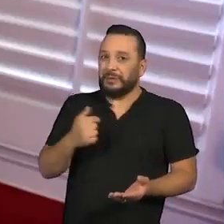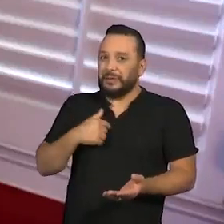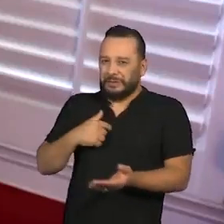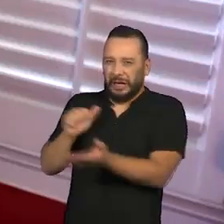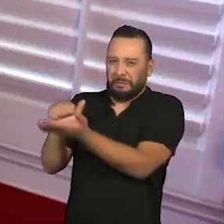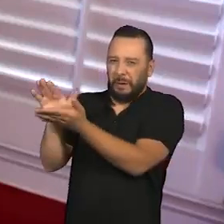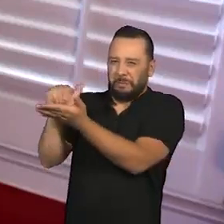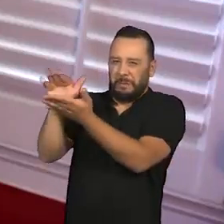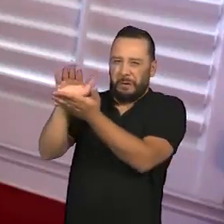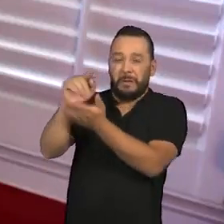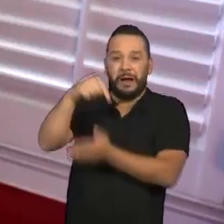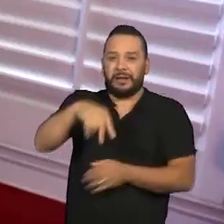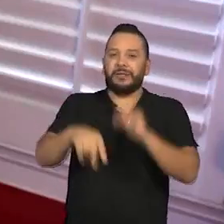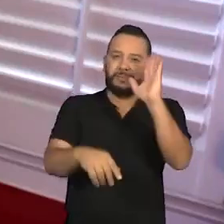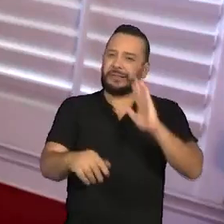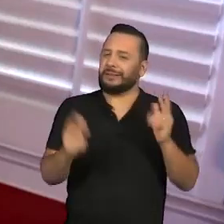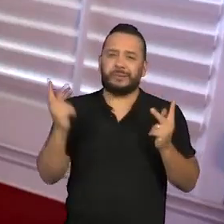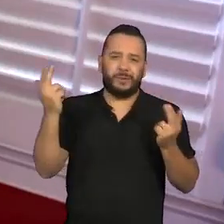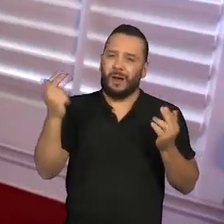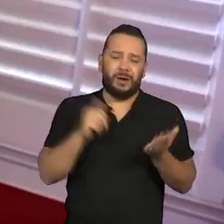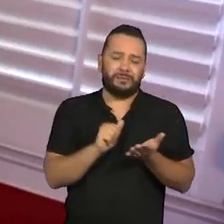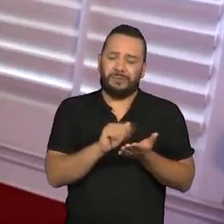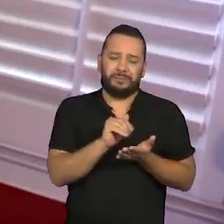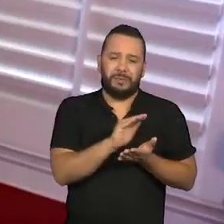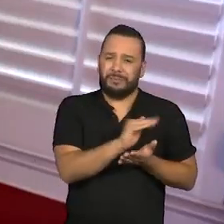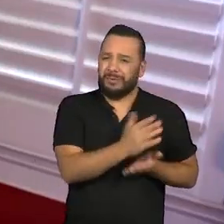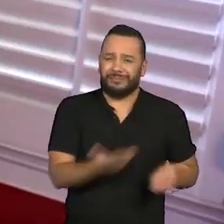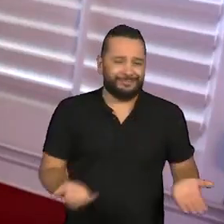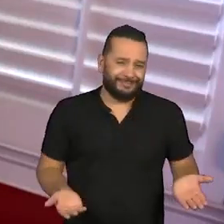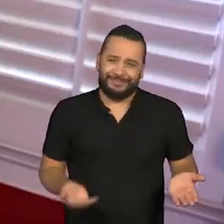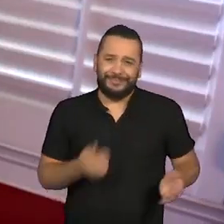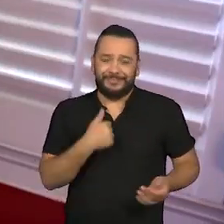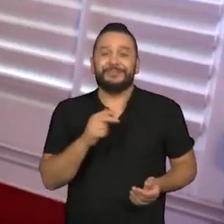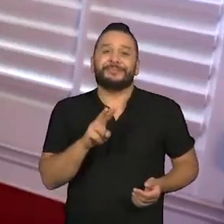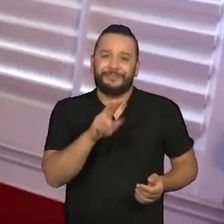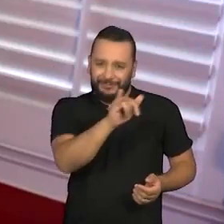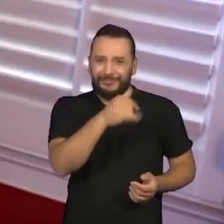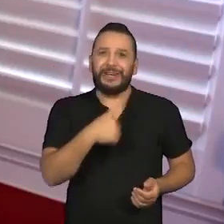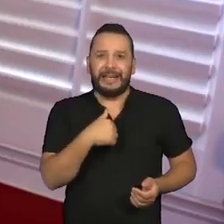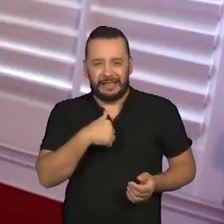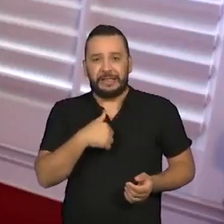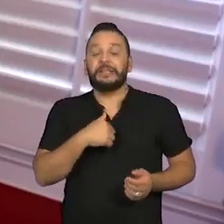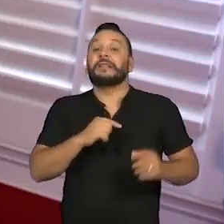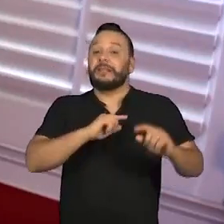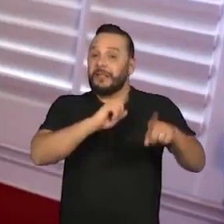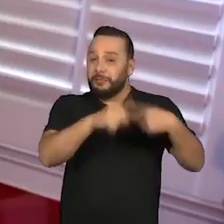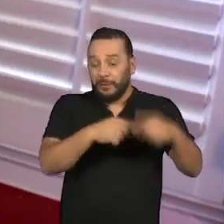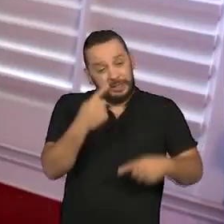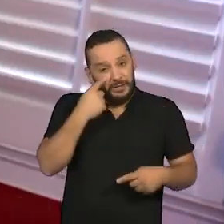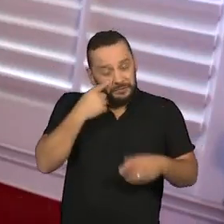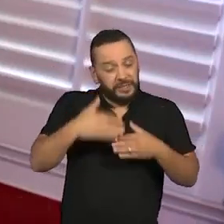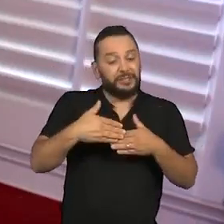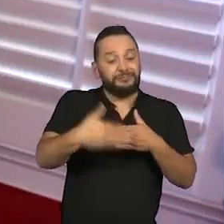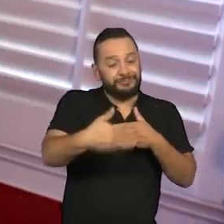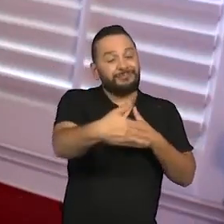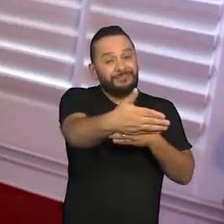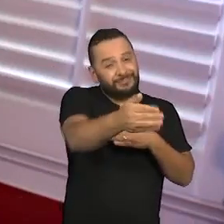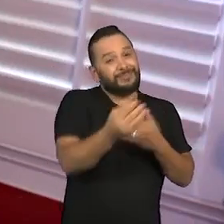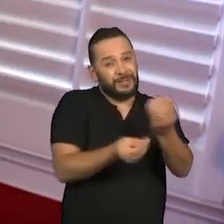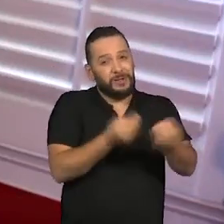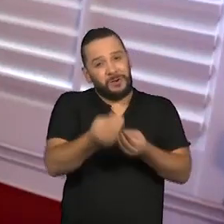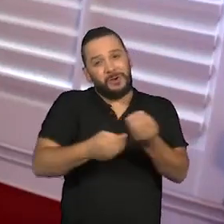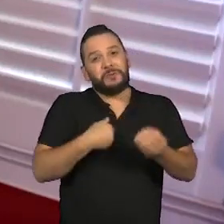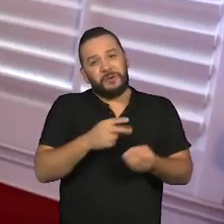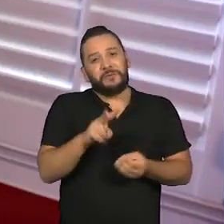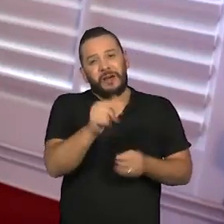a situação já está claríssima. No Brasil, esse tipo de baque vai ficar claríssimo muito em breve e já está claríssimo